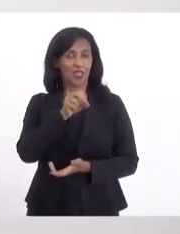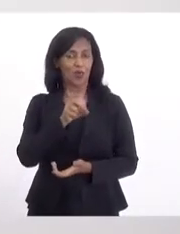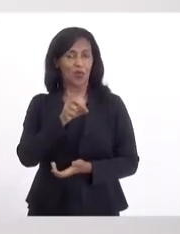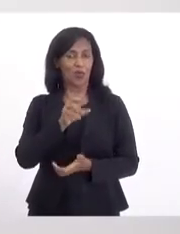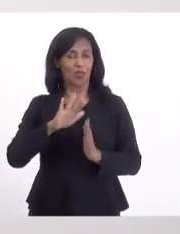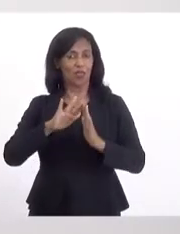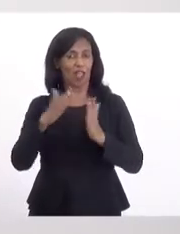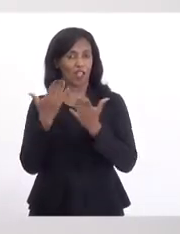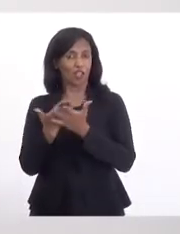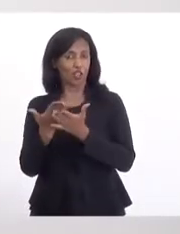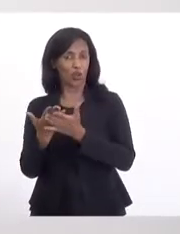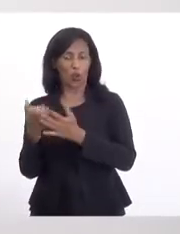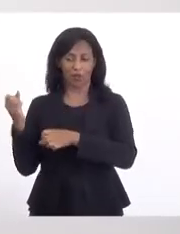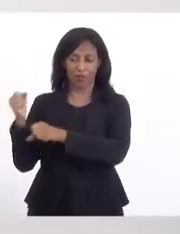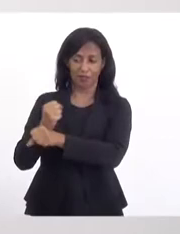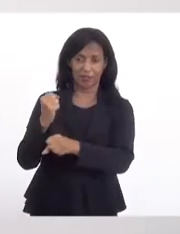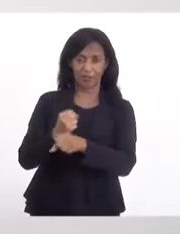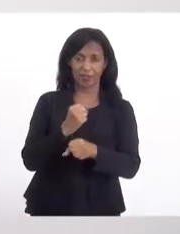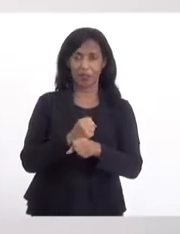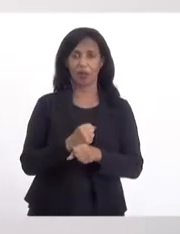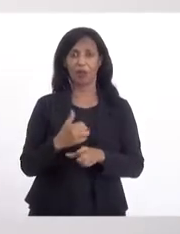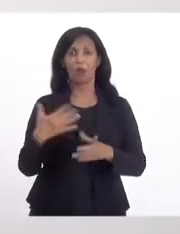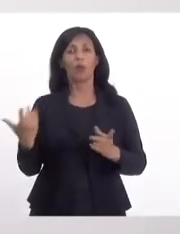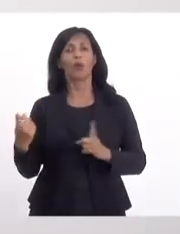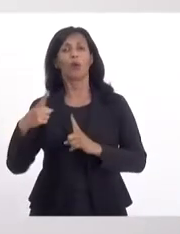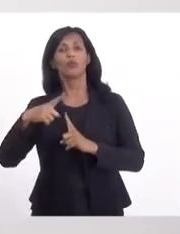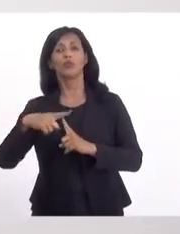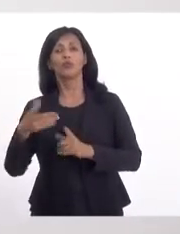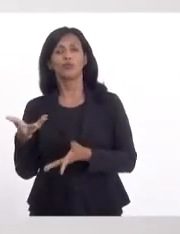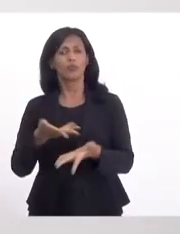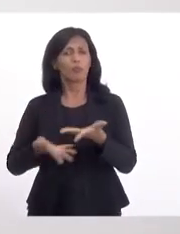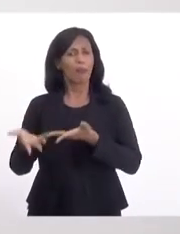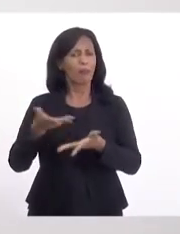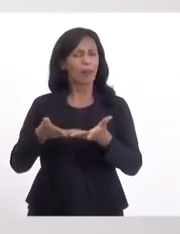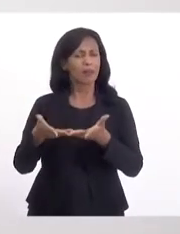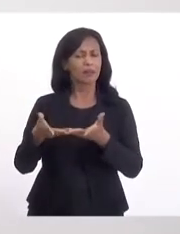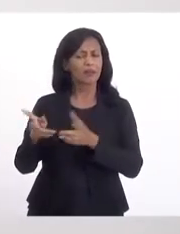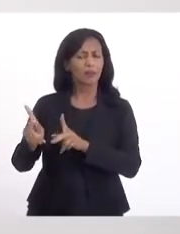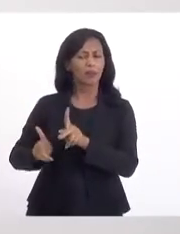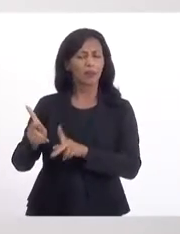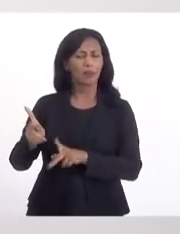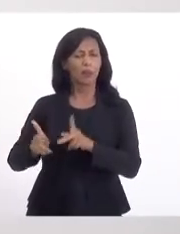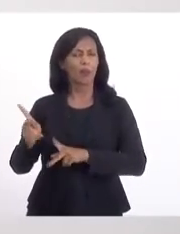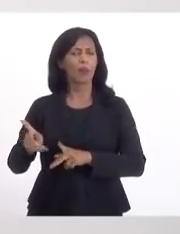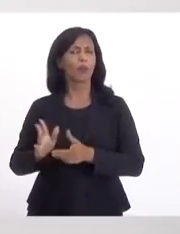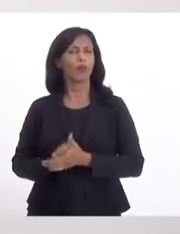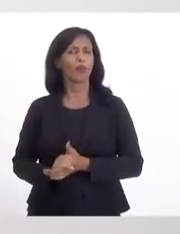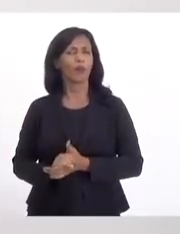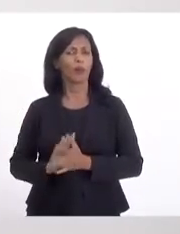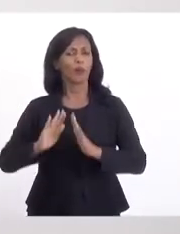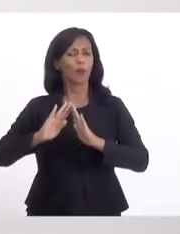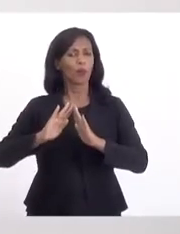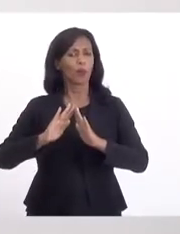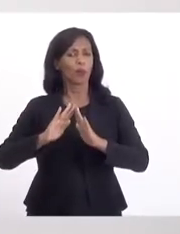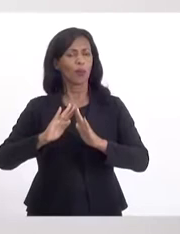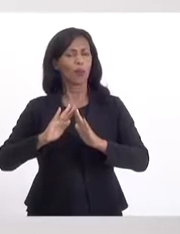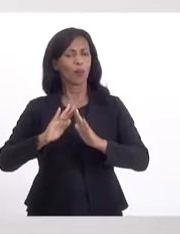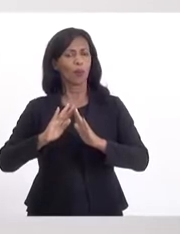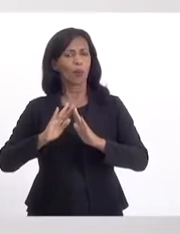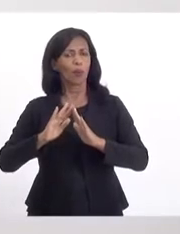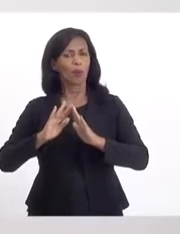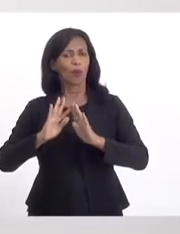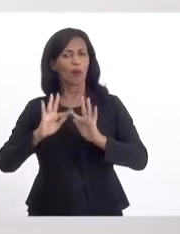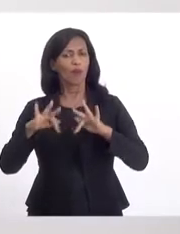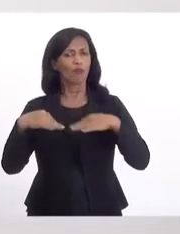escolas que serão reformadas, qual é o tipo de participação popular com a comunidade escolar